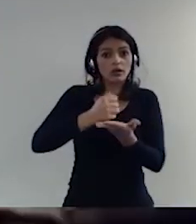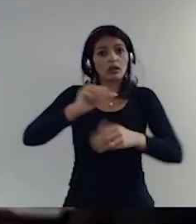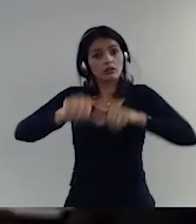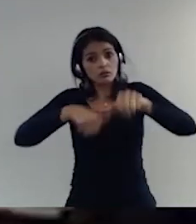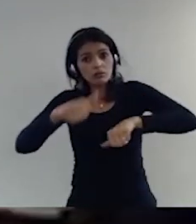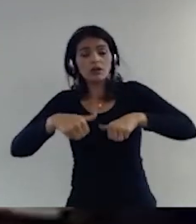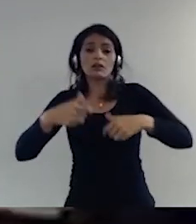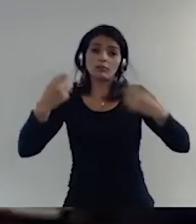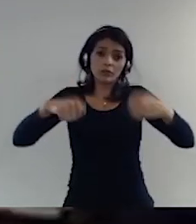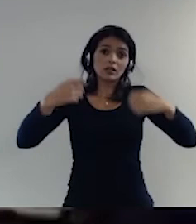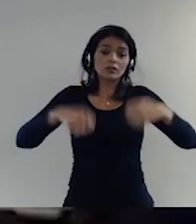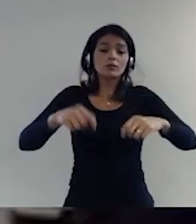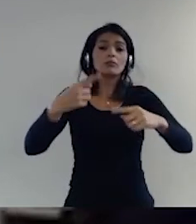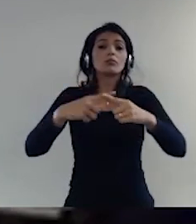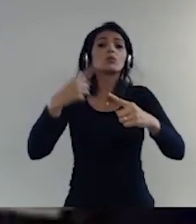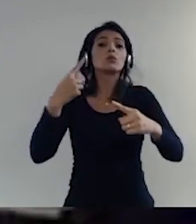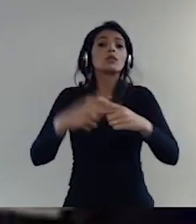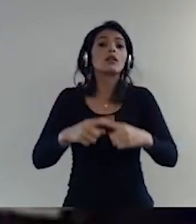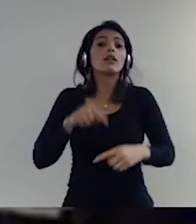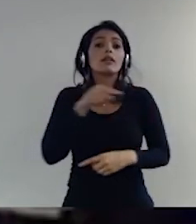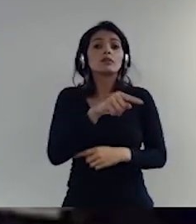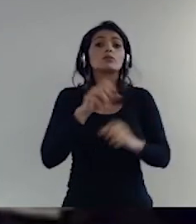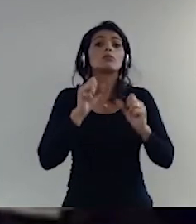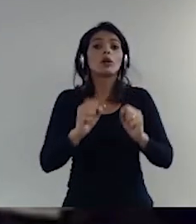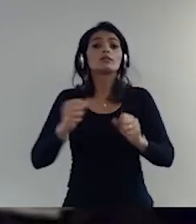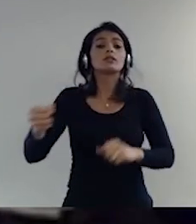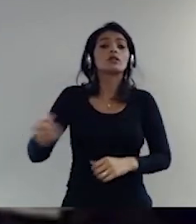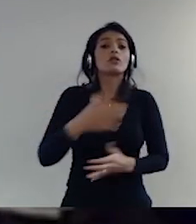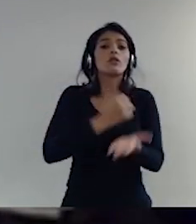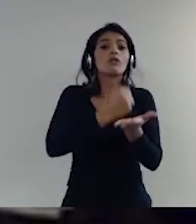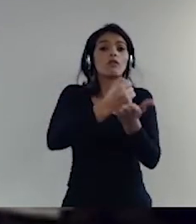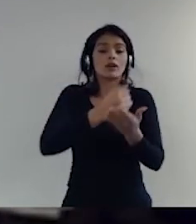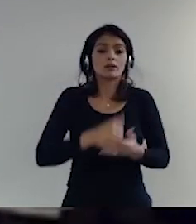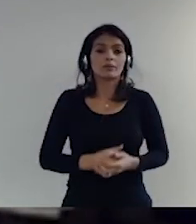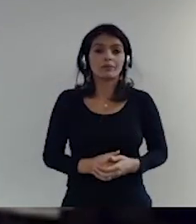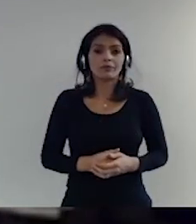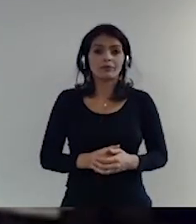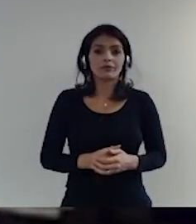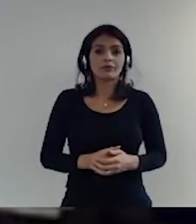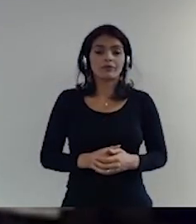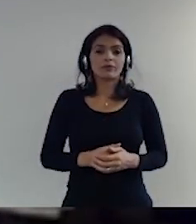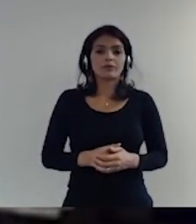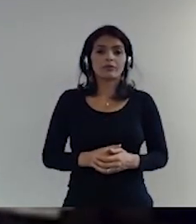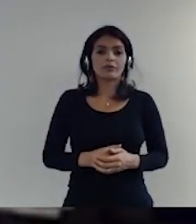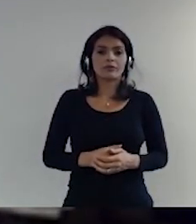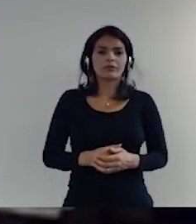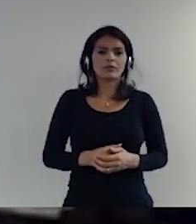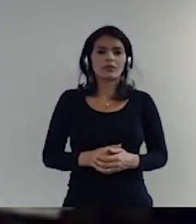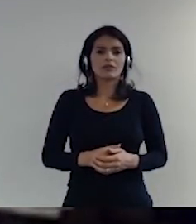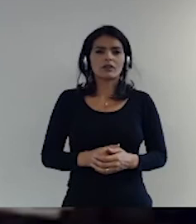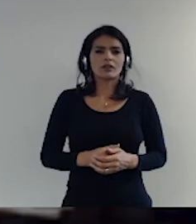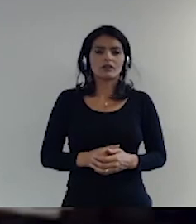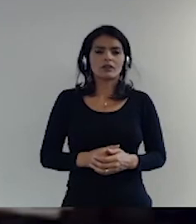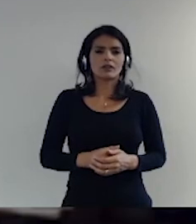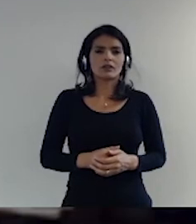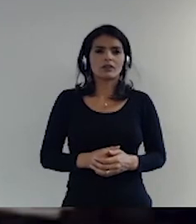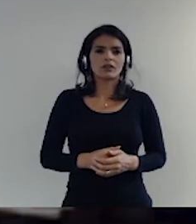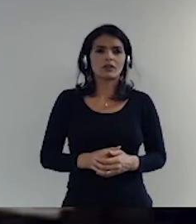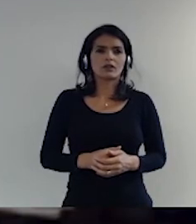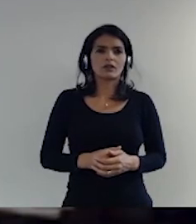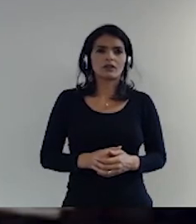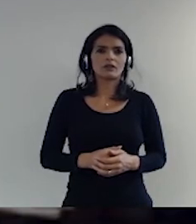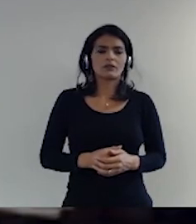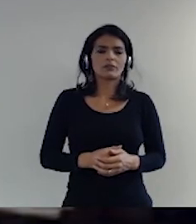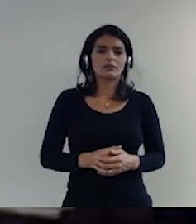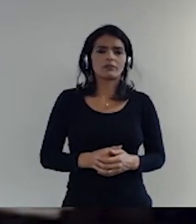alterada. Porquê é que este aspecto pode ser relevante? É porque aquilo que a doutrina tem decantado, tipicamente como